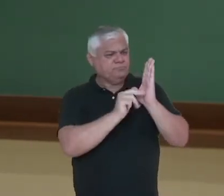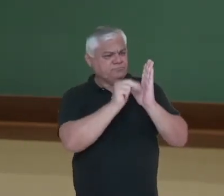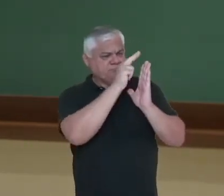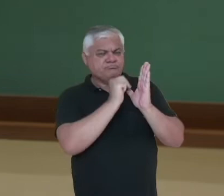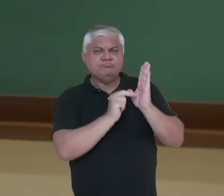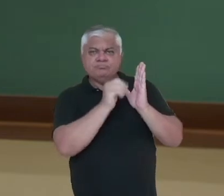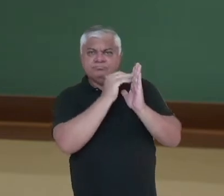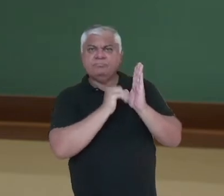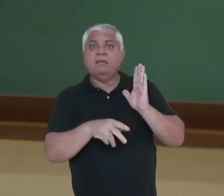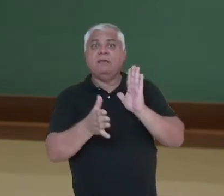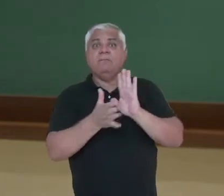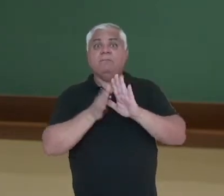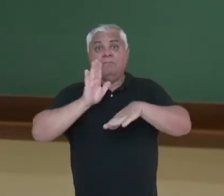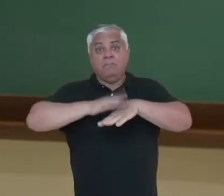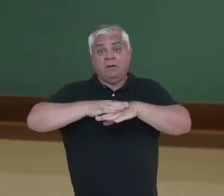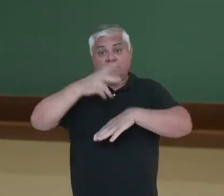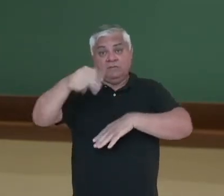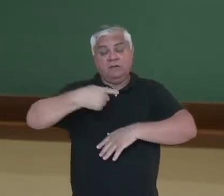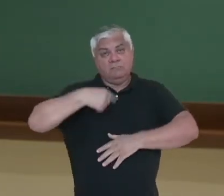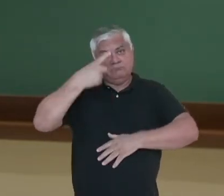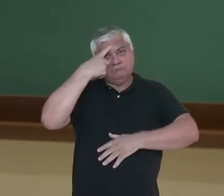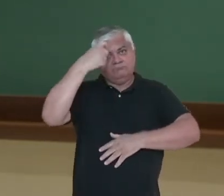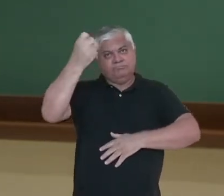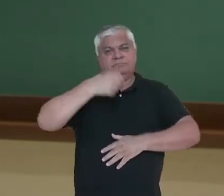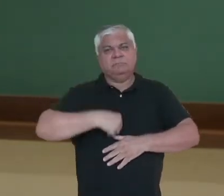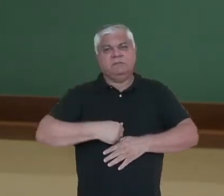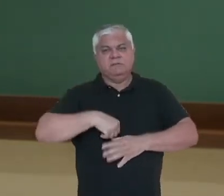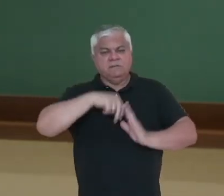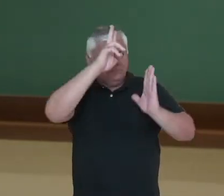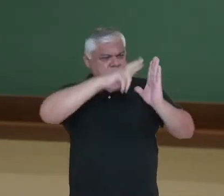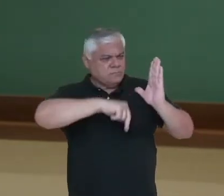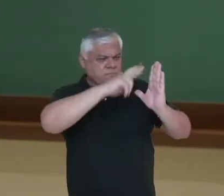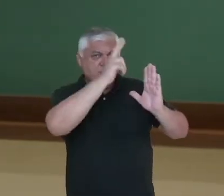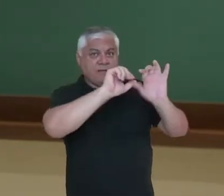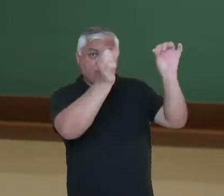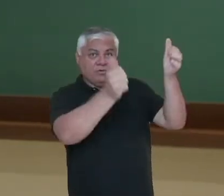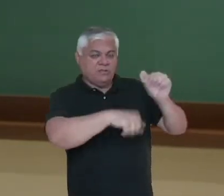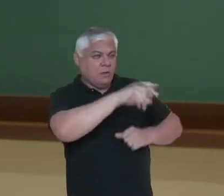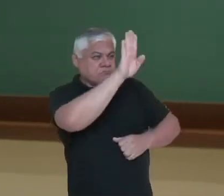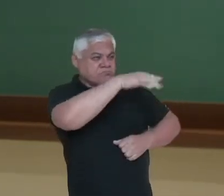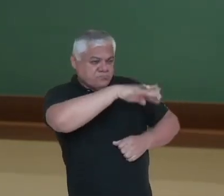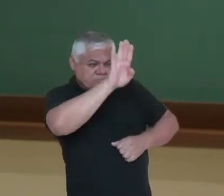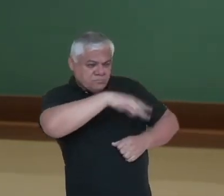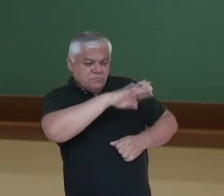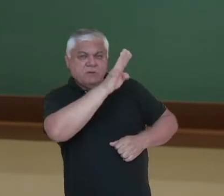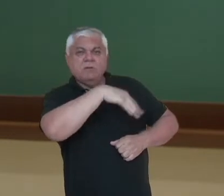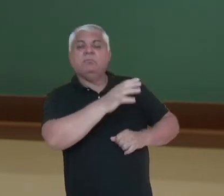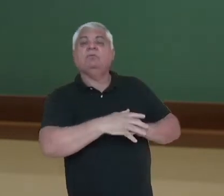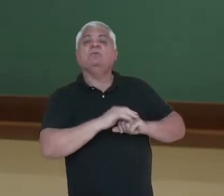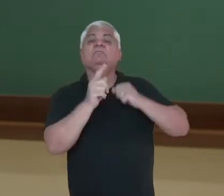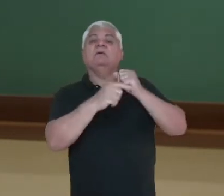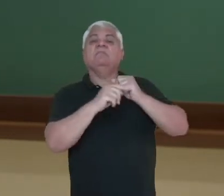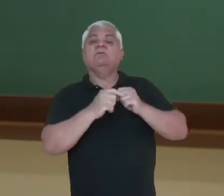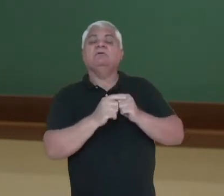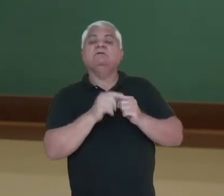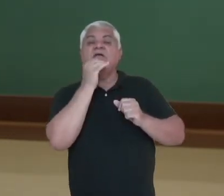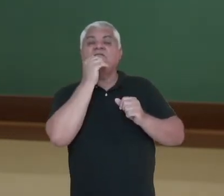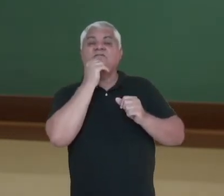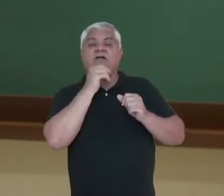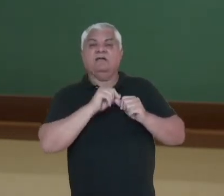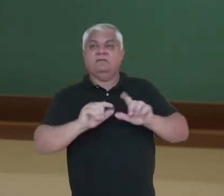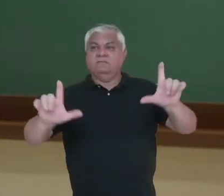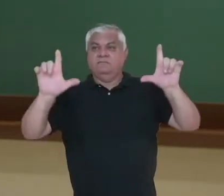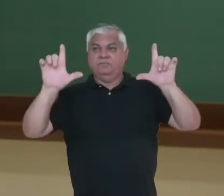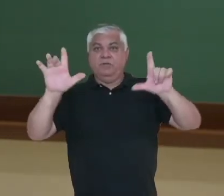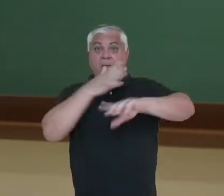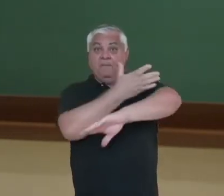que é uma tinta que ele mesmo patenteou, ele passava essa tinta nas modelos e fazia essas pessoas se arrastarem numa tela em